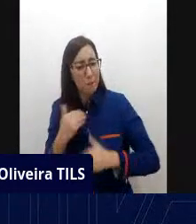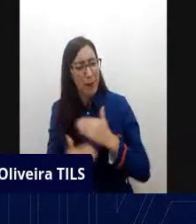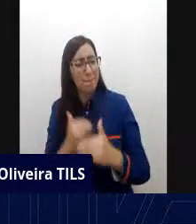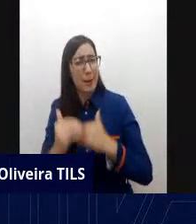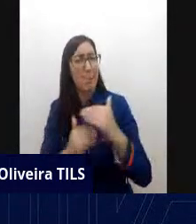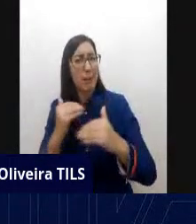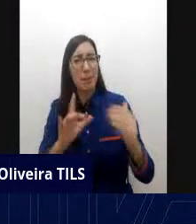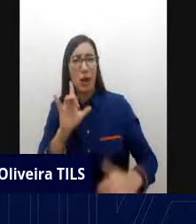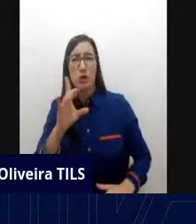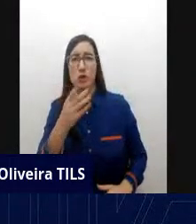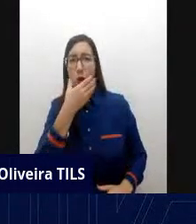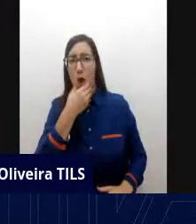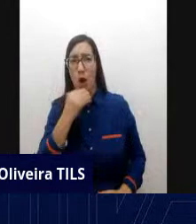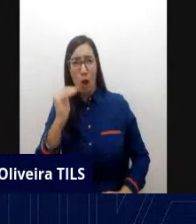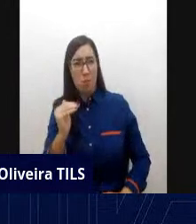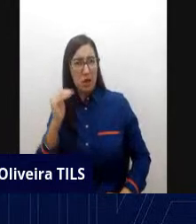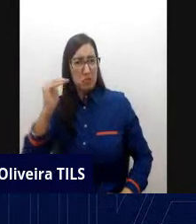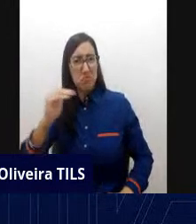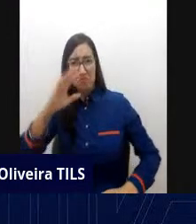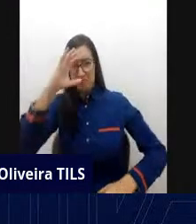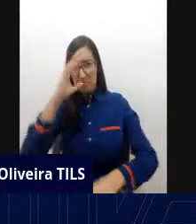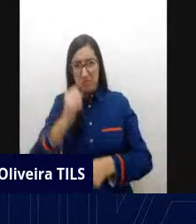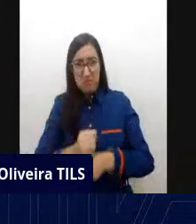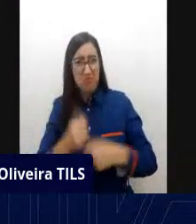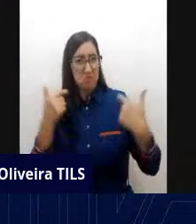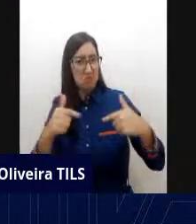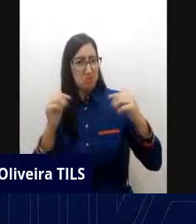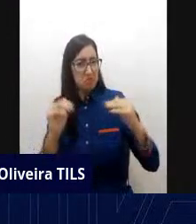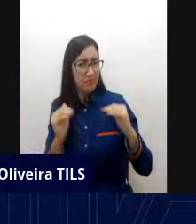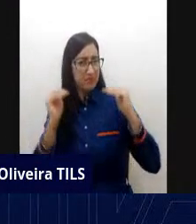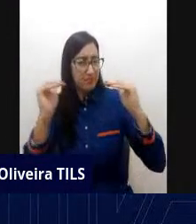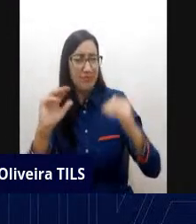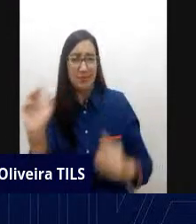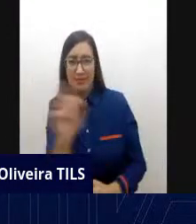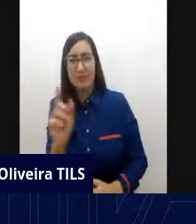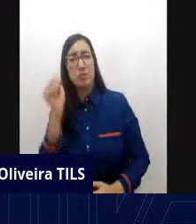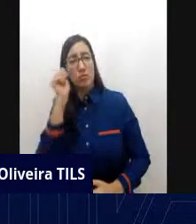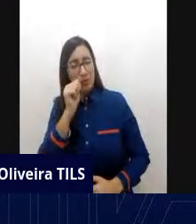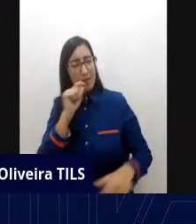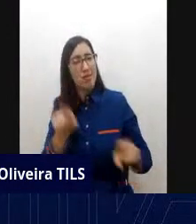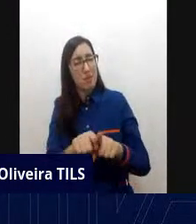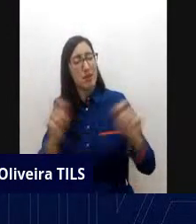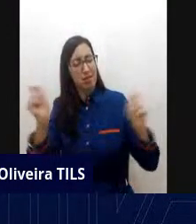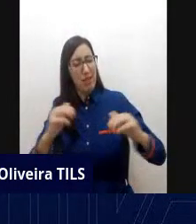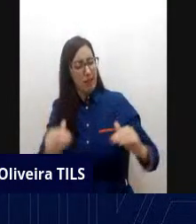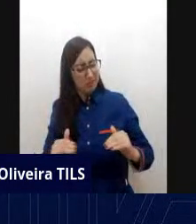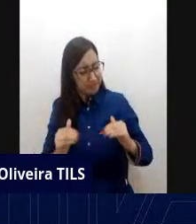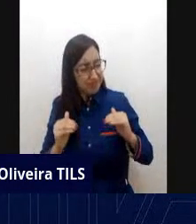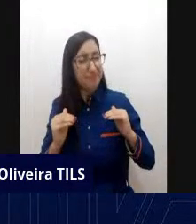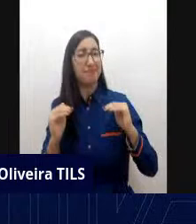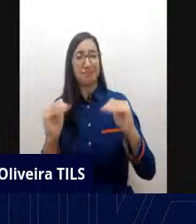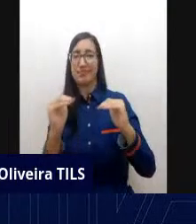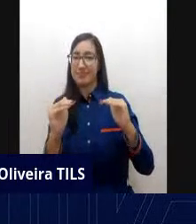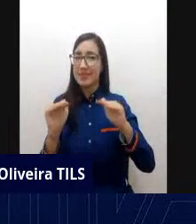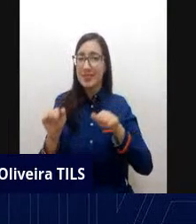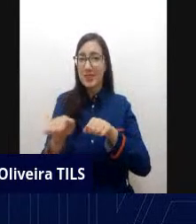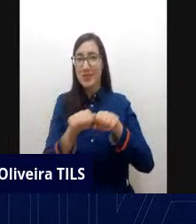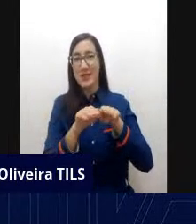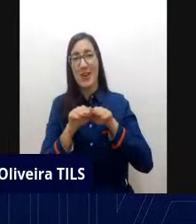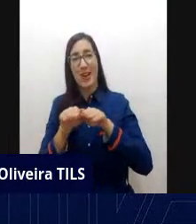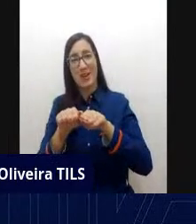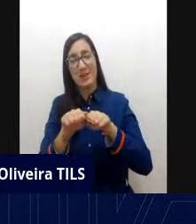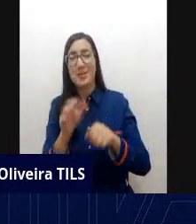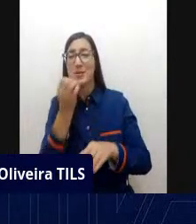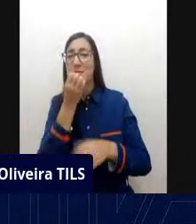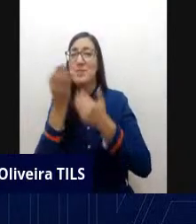Então, bem-vindas. E que nos, então, nos procurem, a gente tem um espaço, inclusive, para quem quiser